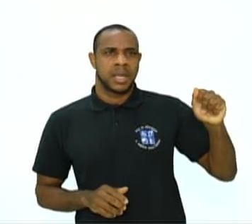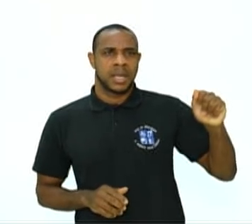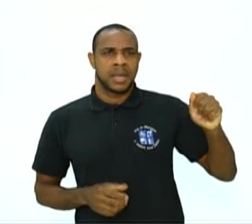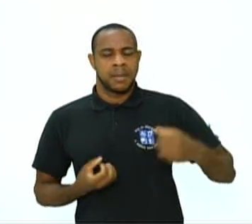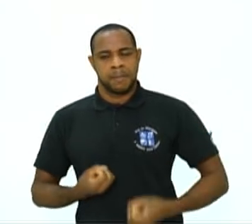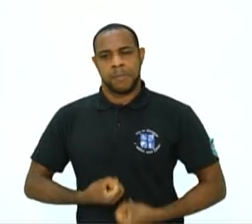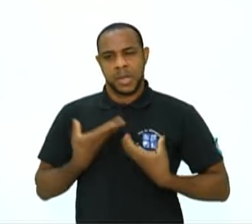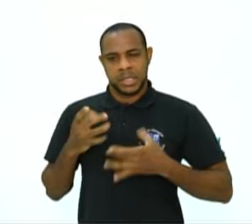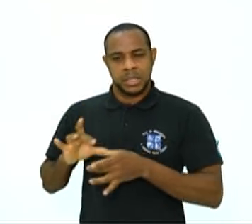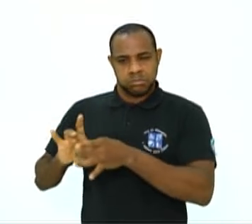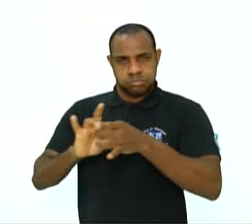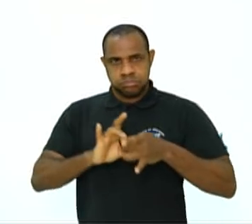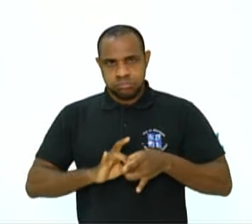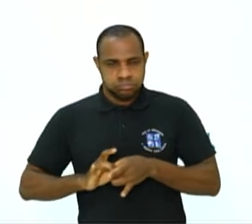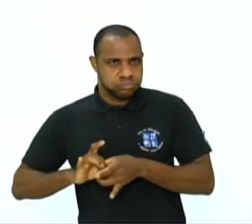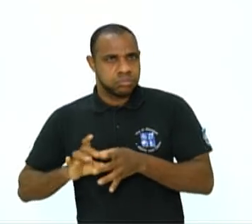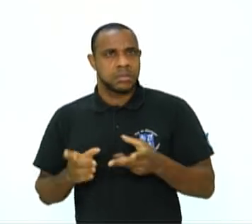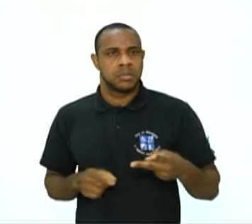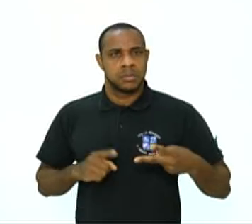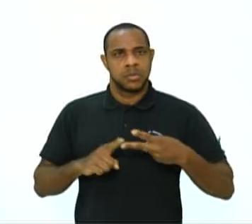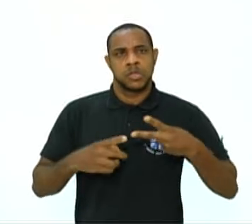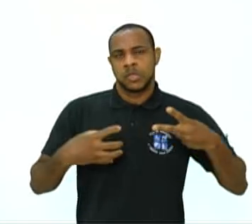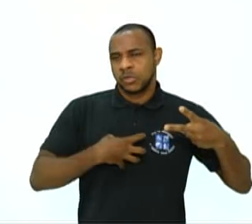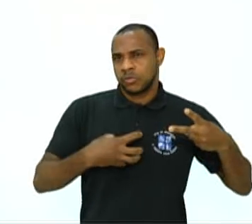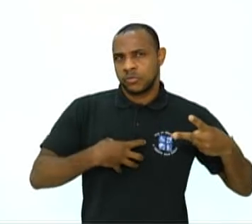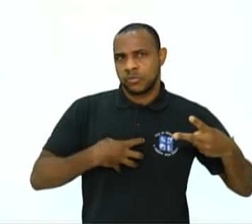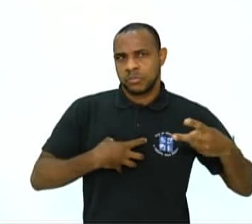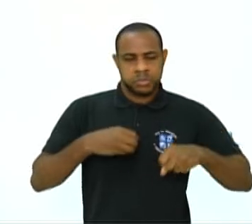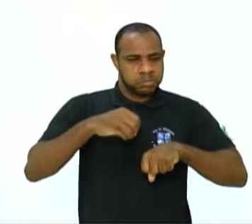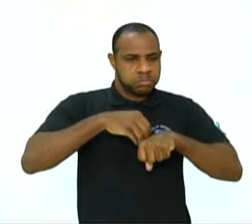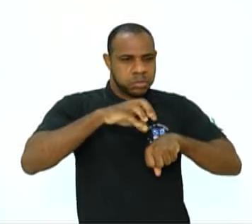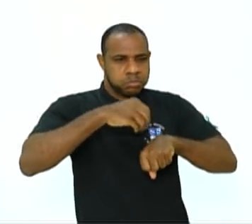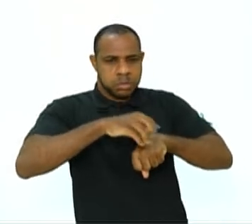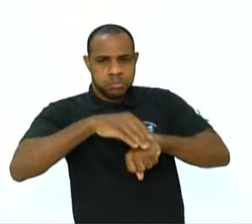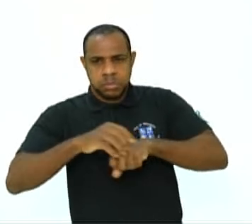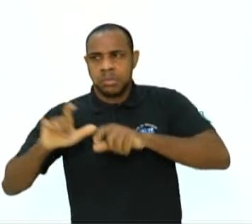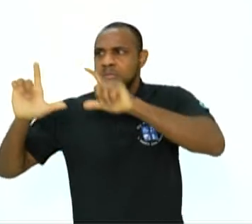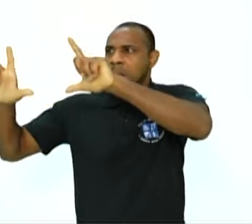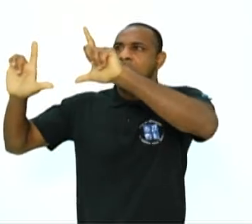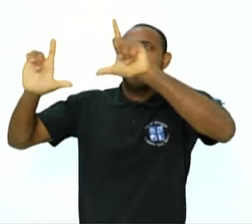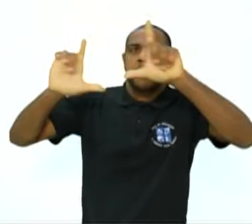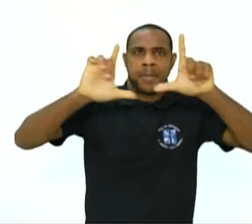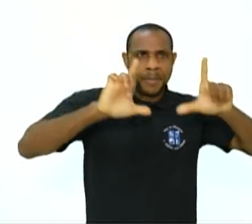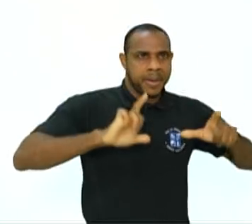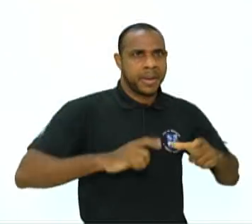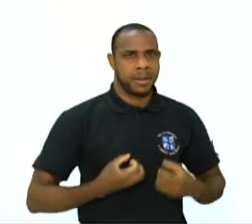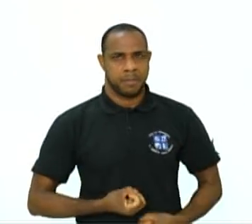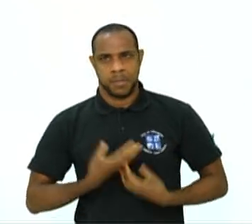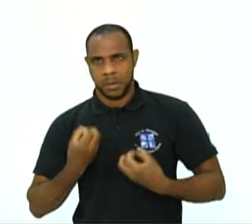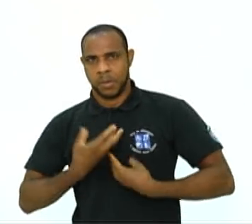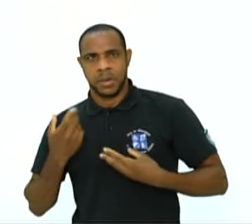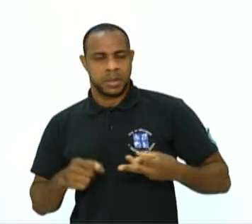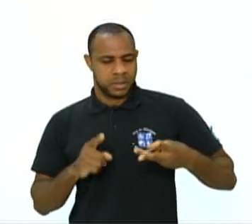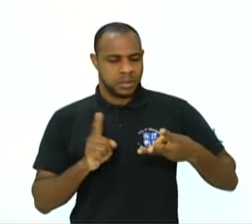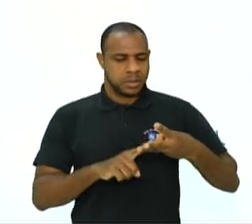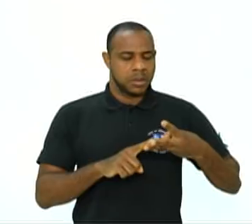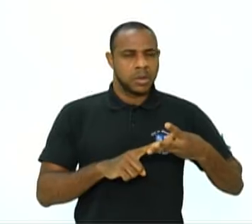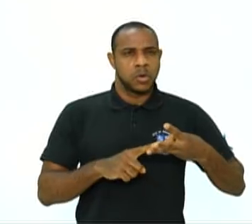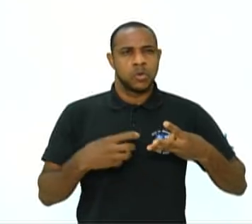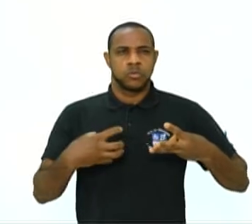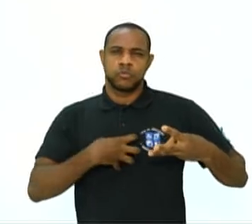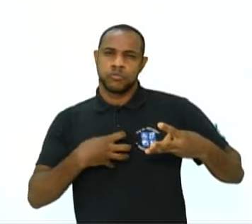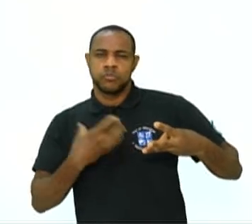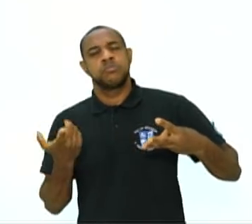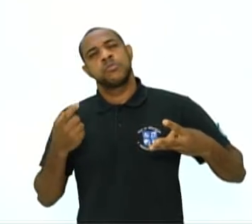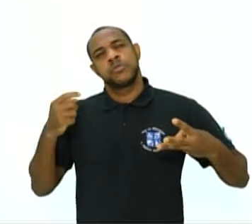coletivas. Letra B. Maneiras de expor em galerias as poesias. Ou, letra C. Maneira de pensar e criar